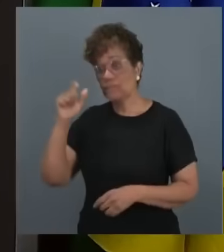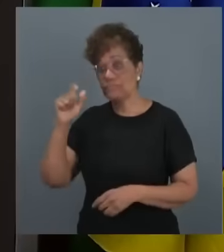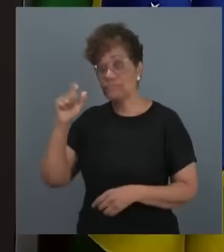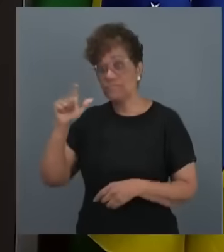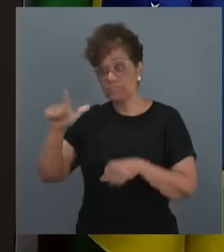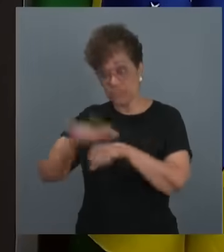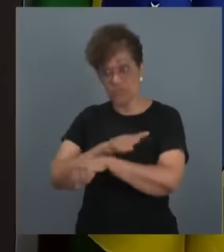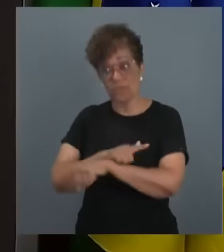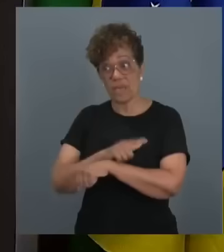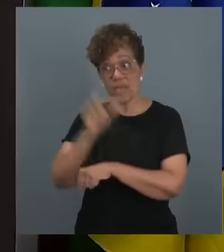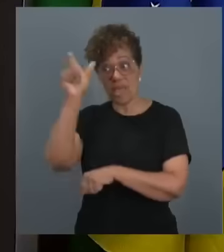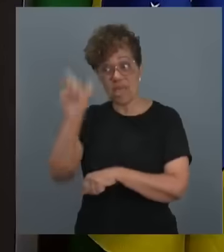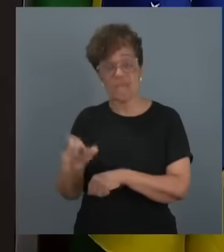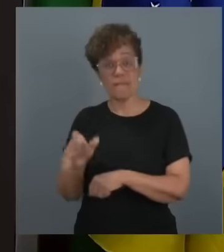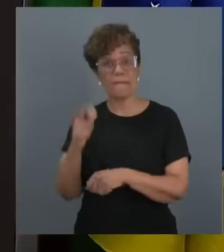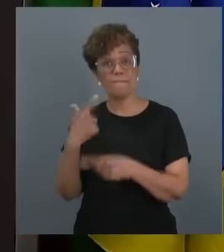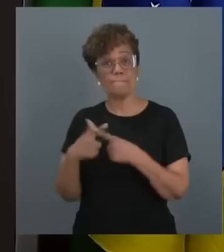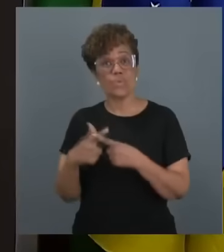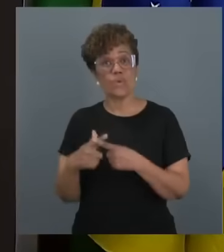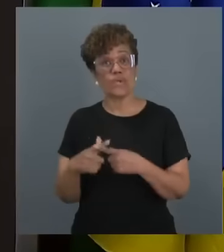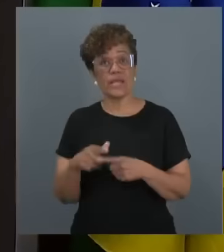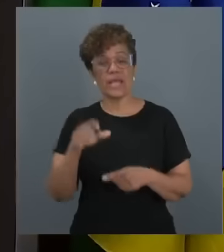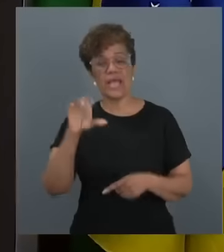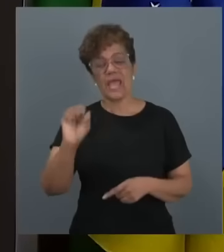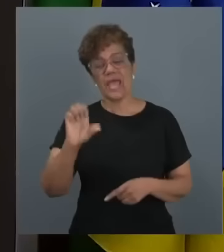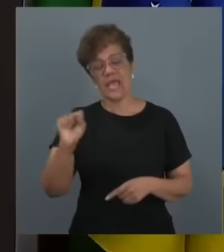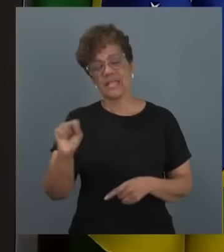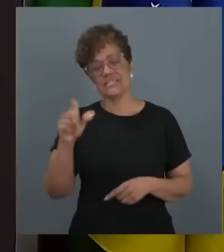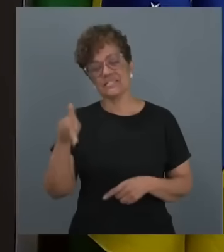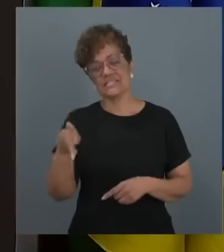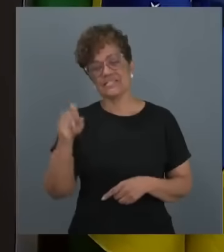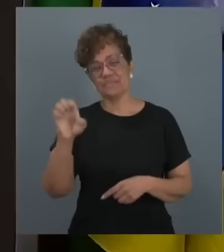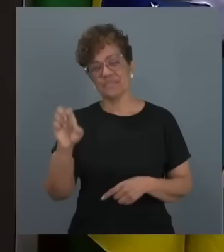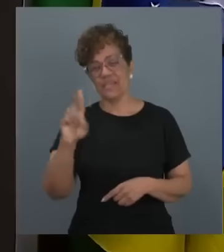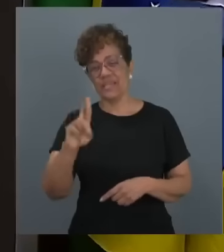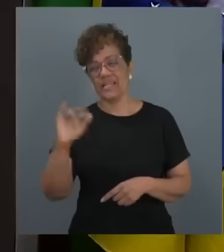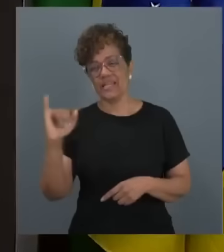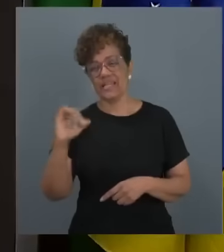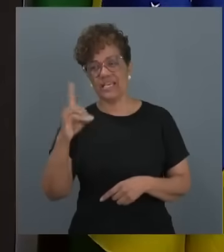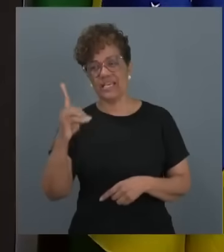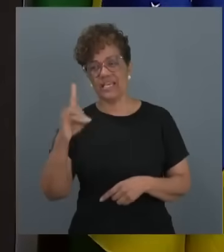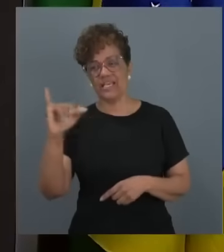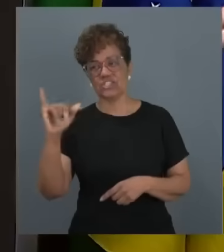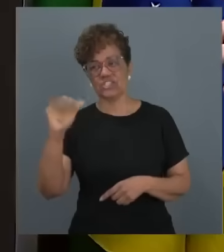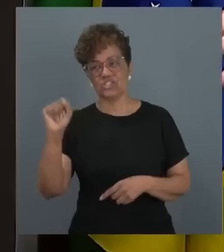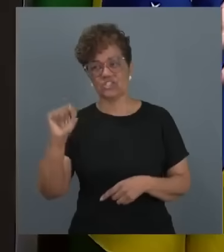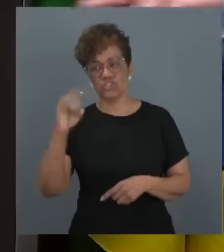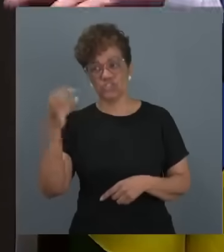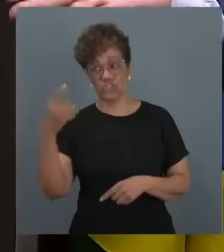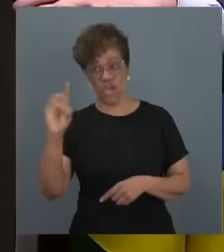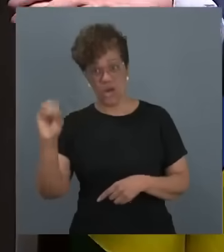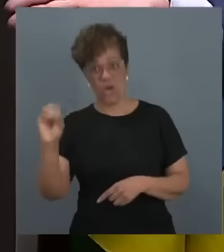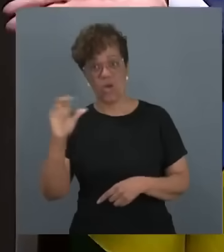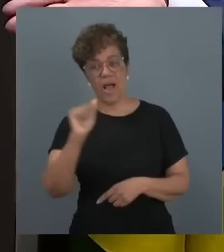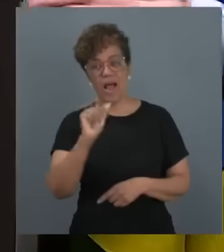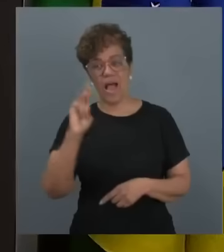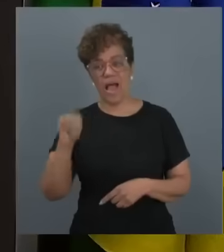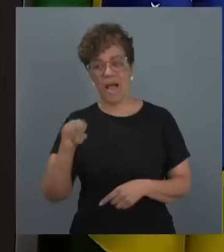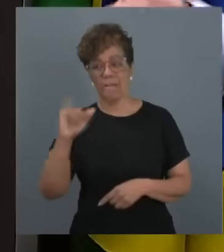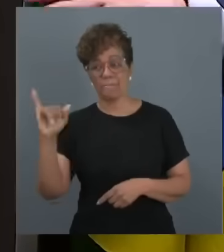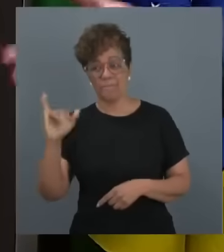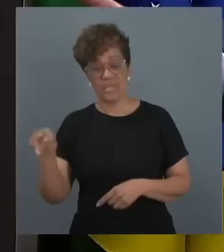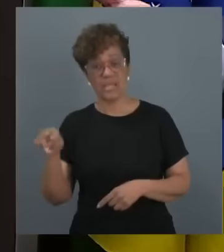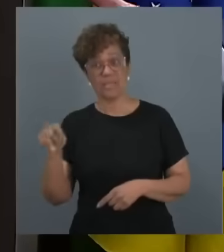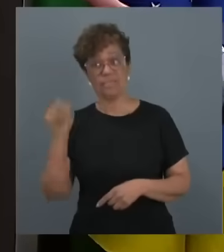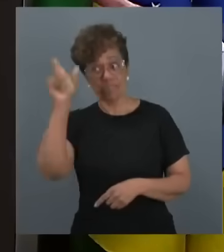por emplacar um clamor cada vez maior de uma sociedade que só quer transparência, mais segurança nas eleições.